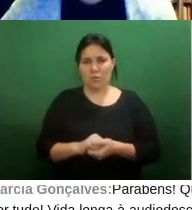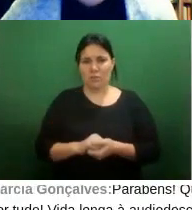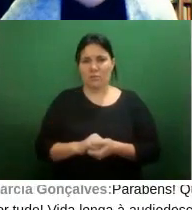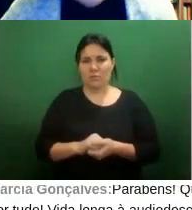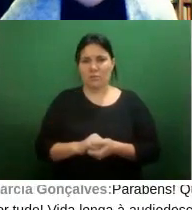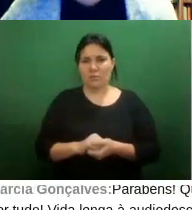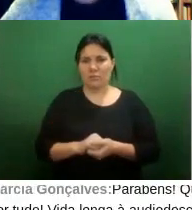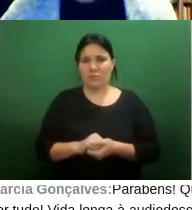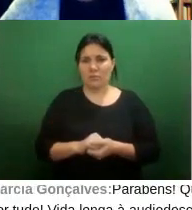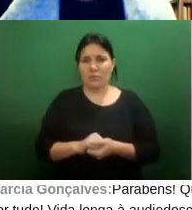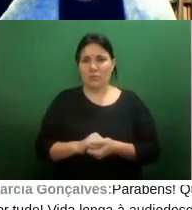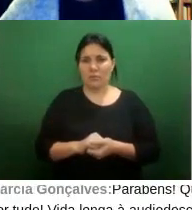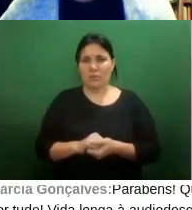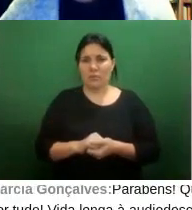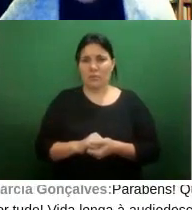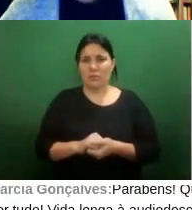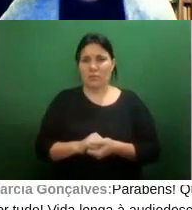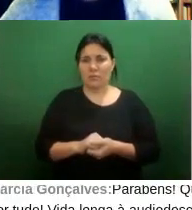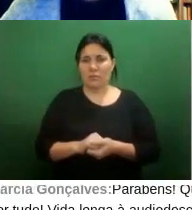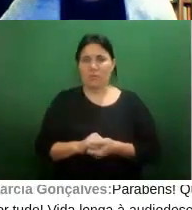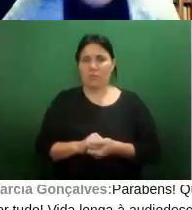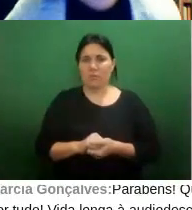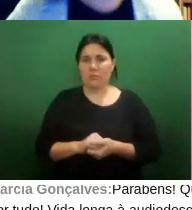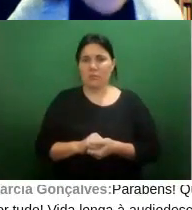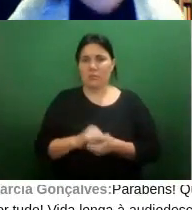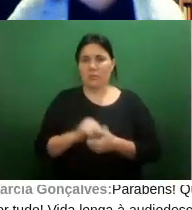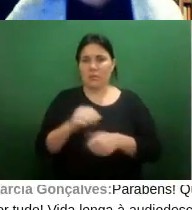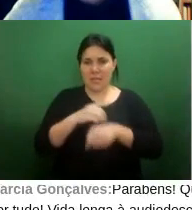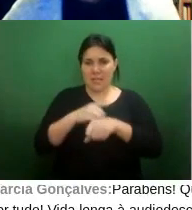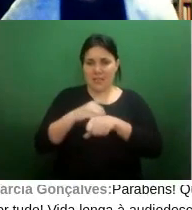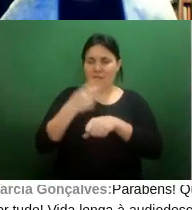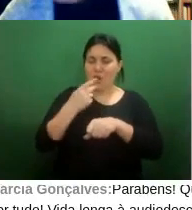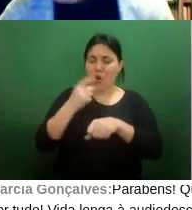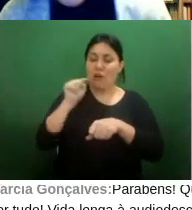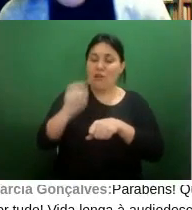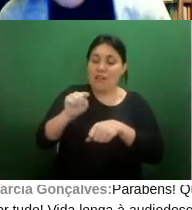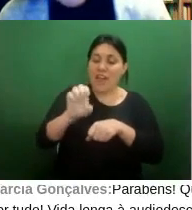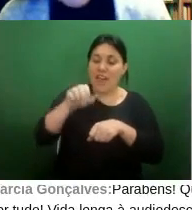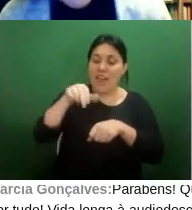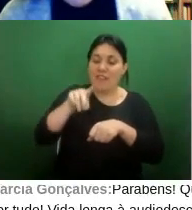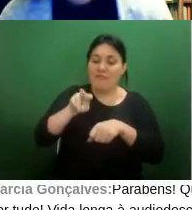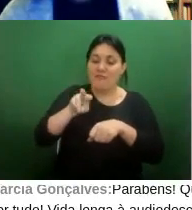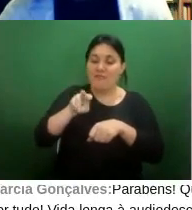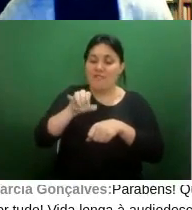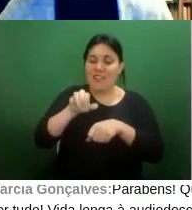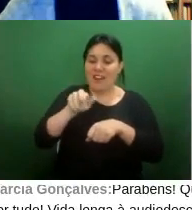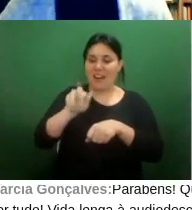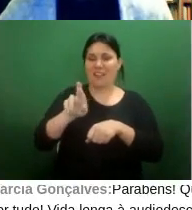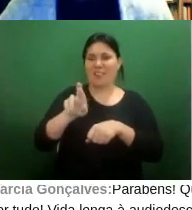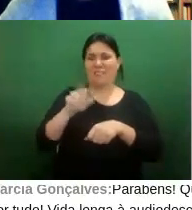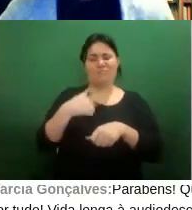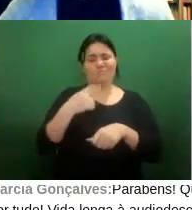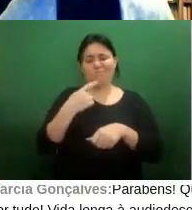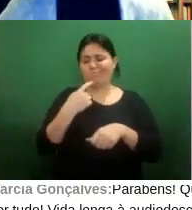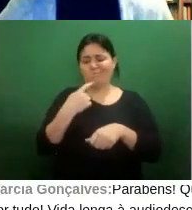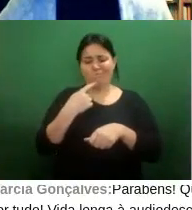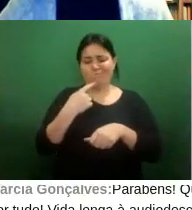É só clicar em enviar e ele vai. Enviar, só que ele não está aparecendo enviar.